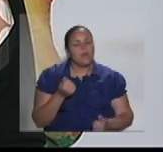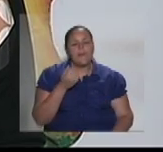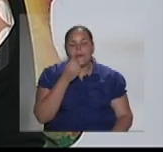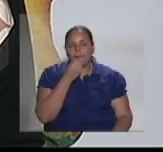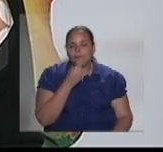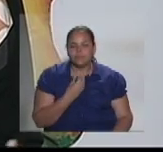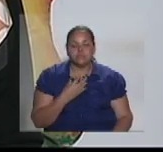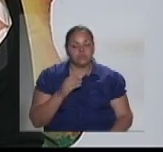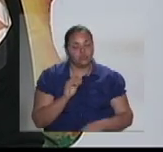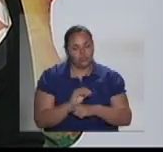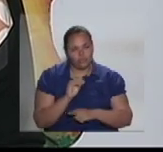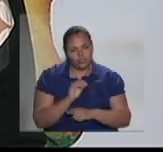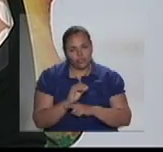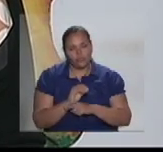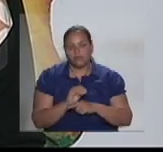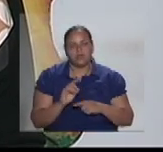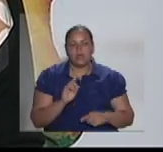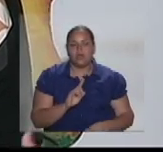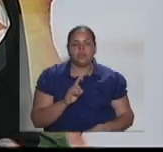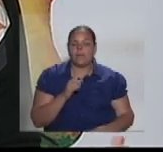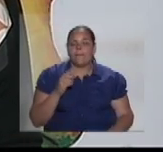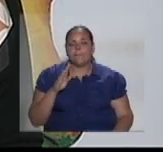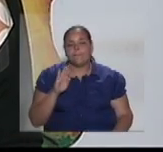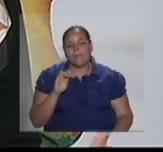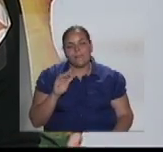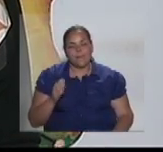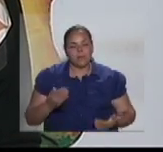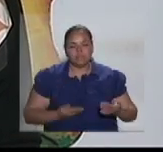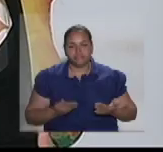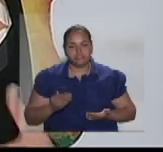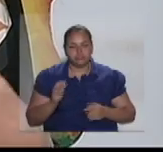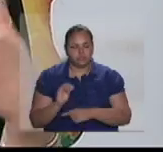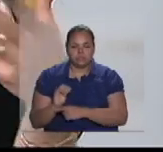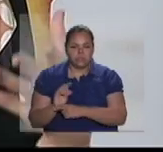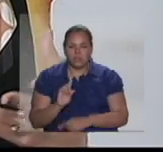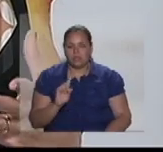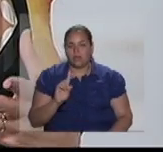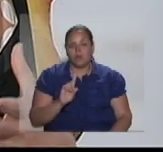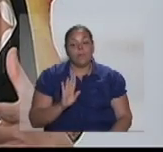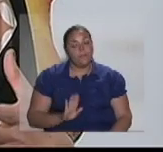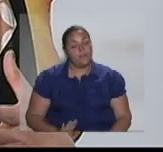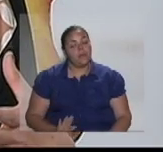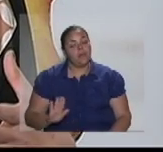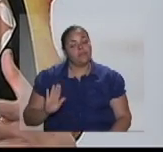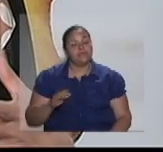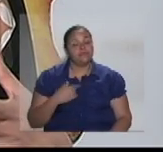é muito prazeroso. Sempre cuidei muito dos meninos, nunca tive babá, tal, né? Consegui